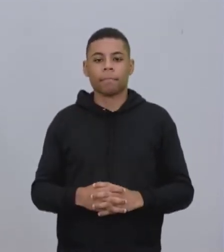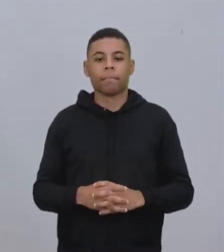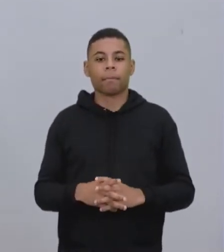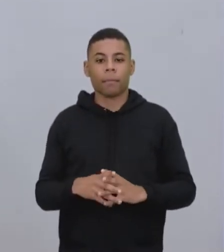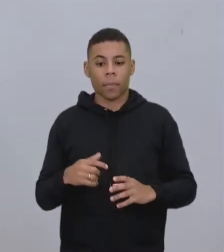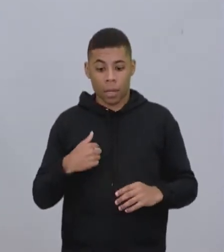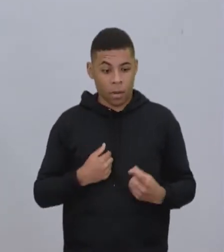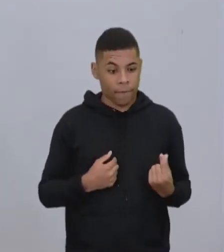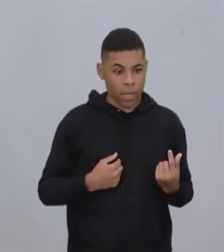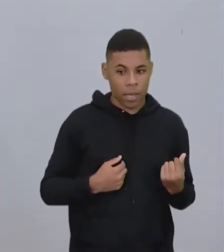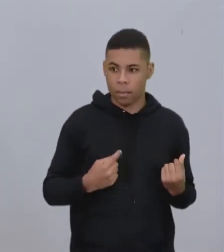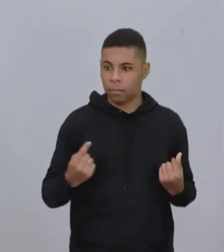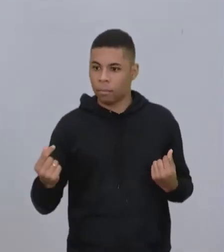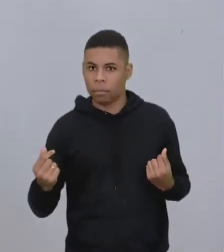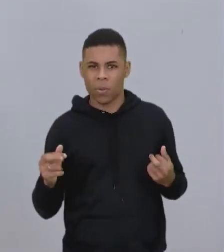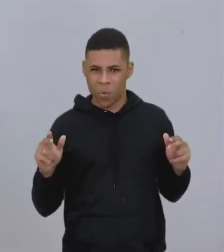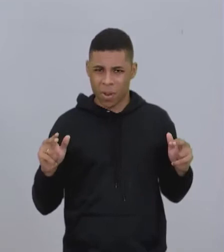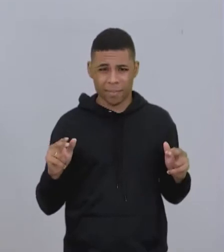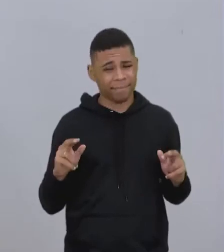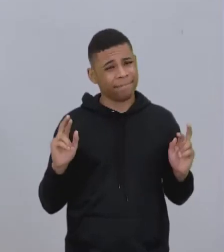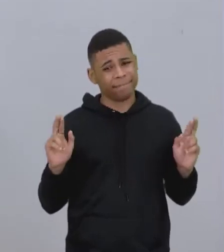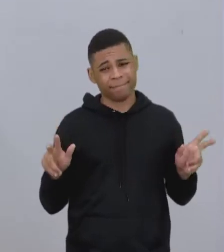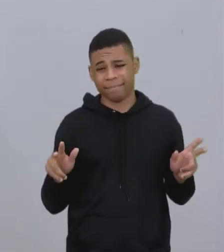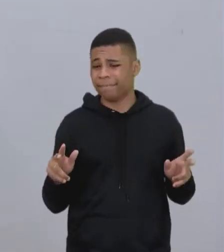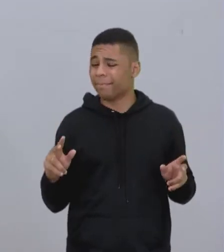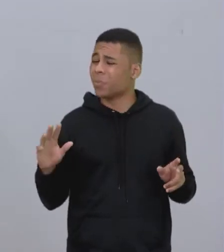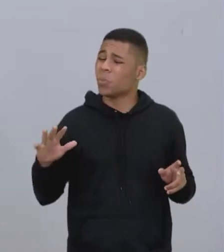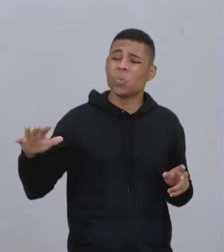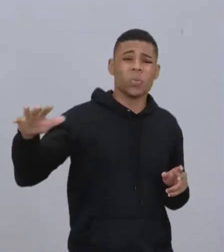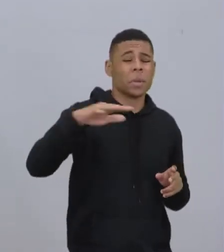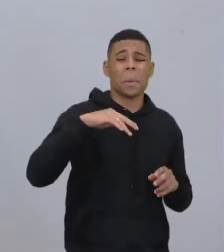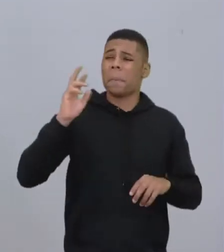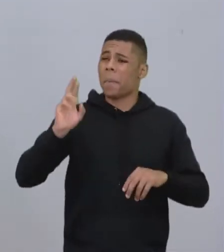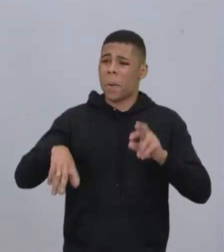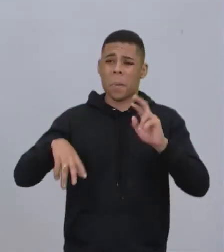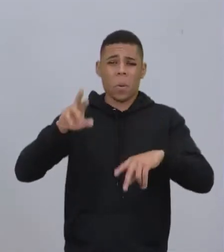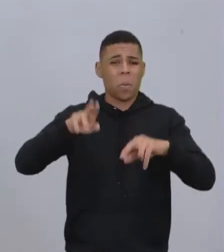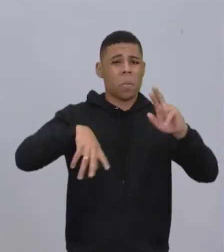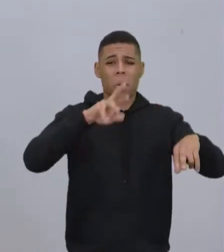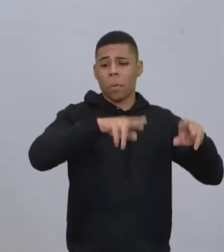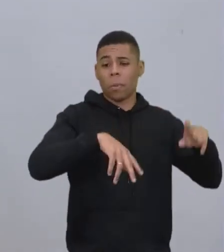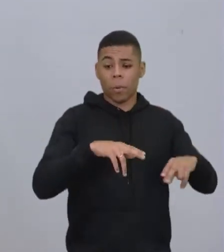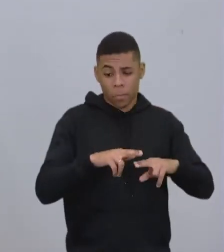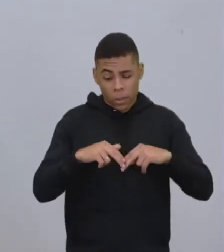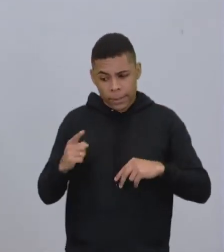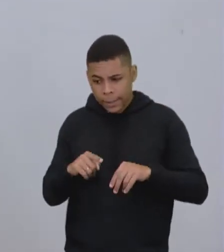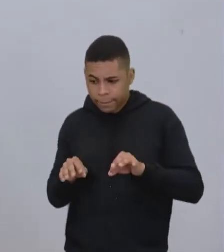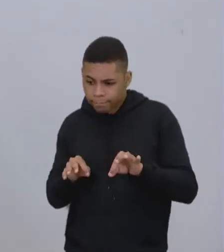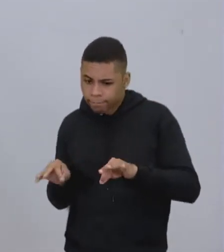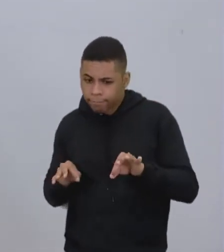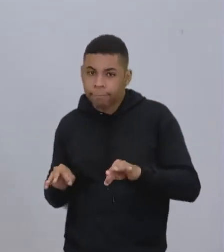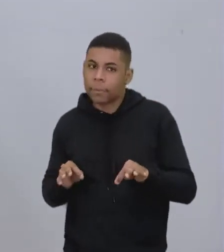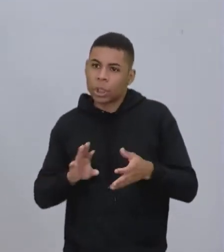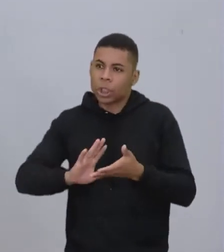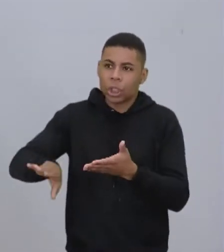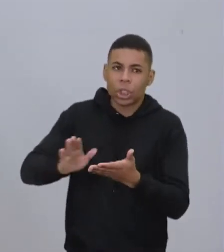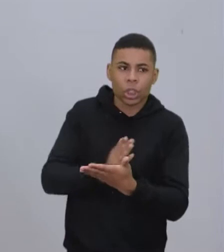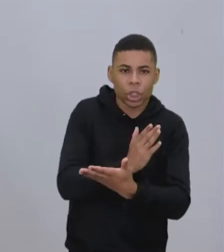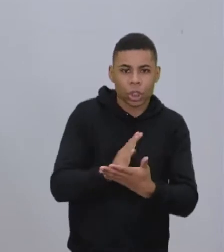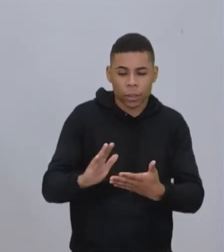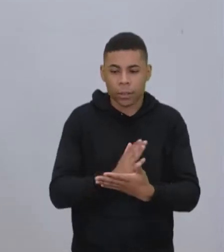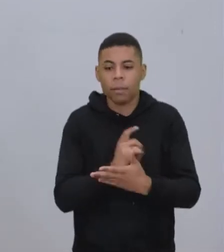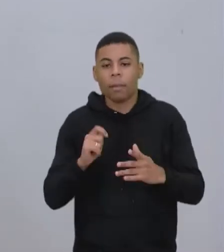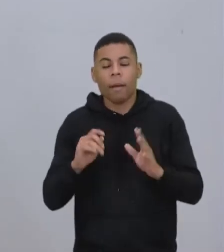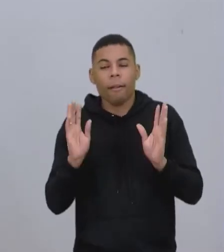planejamento financeiro, está imerso dentro desse contexto social. Então a gente começa a elaborar qual é essa persona. E pensando nisso, a